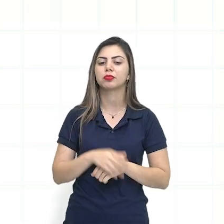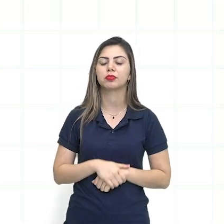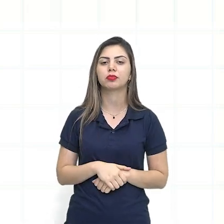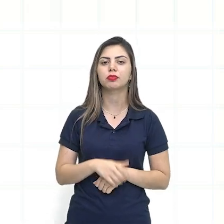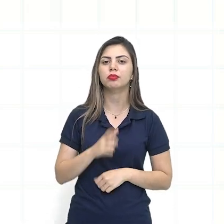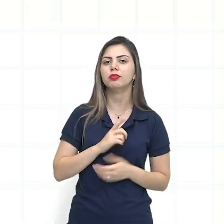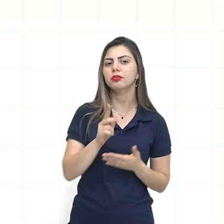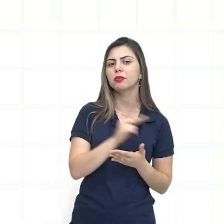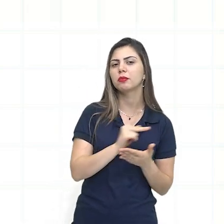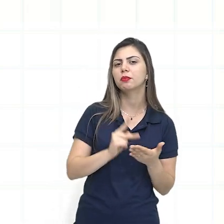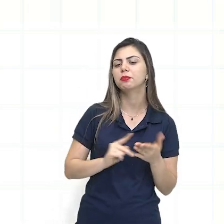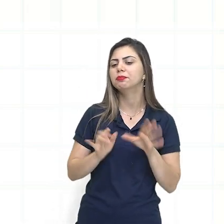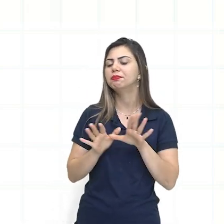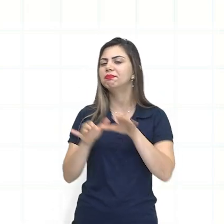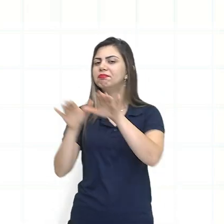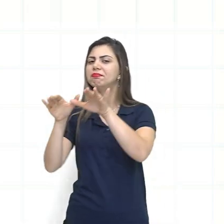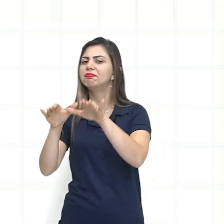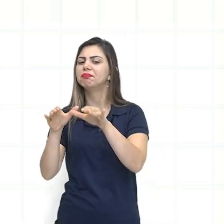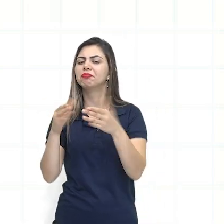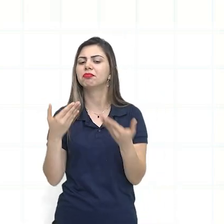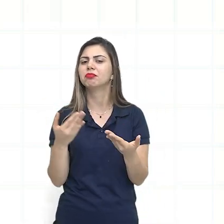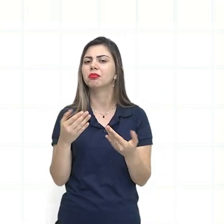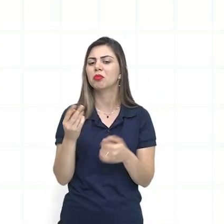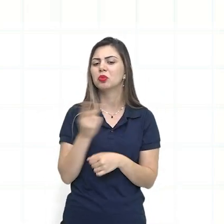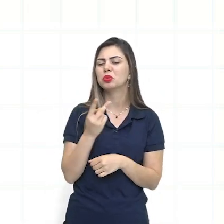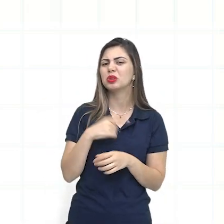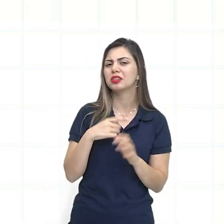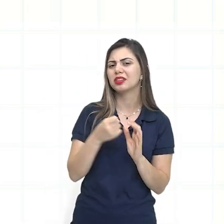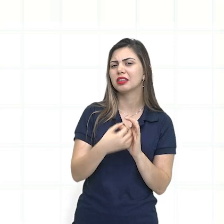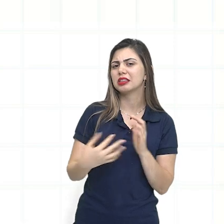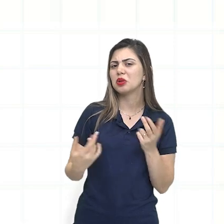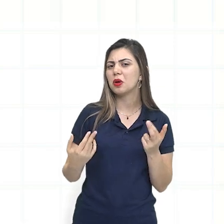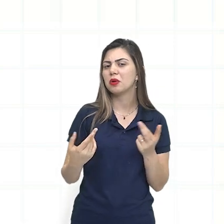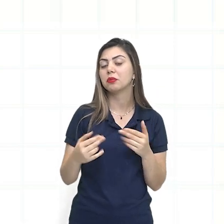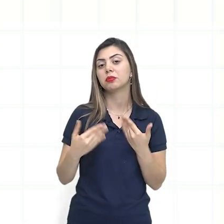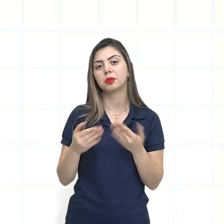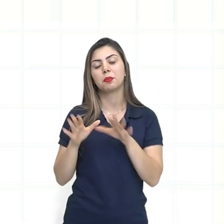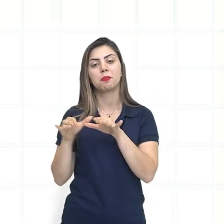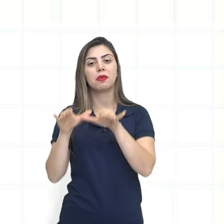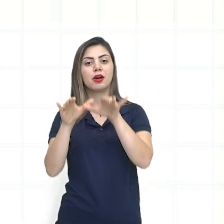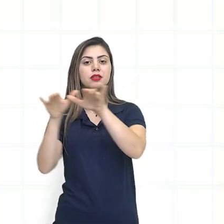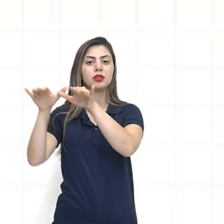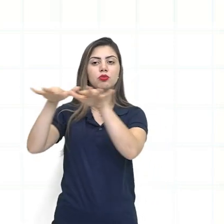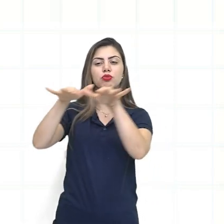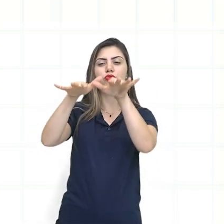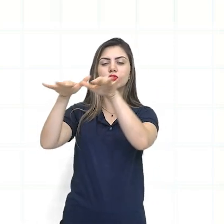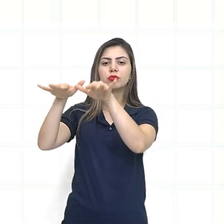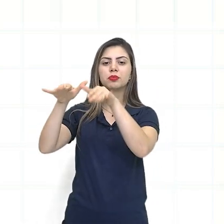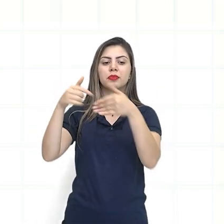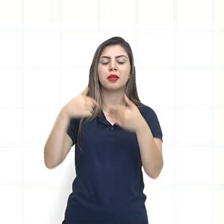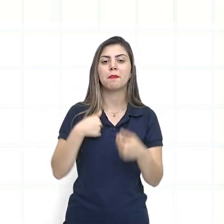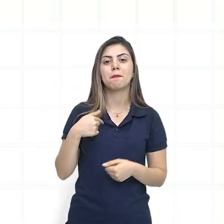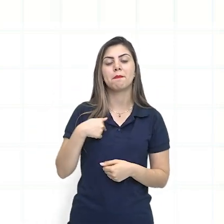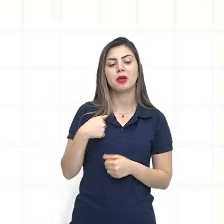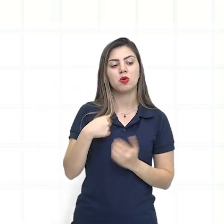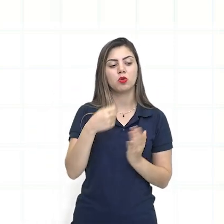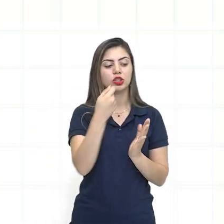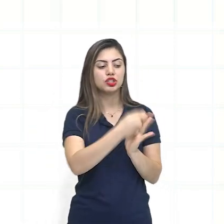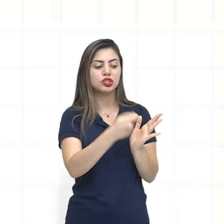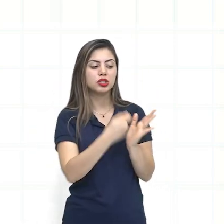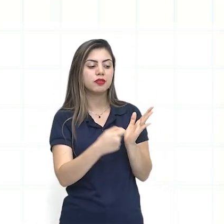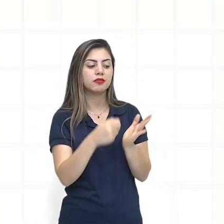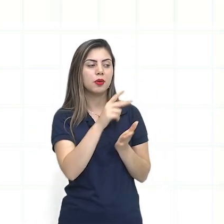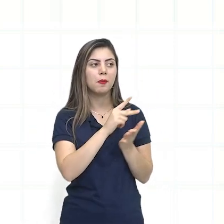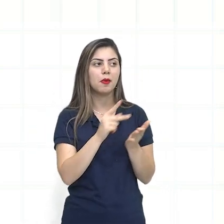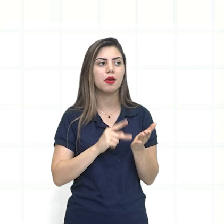entre o poema e o pássaro? O pássaro voa. A minha imaginação, ao escrever um